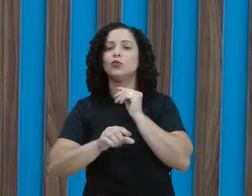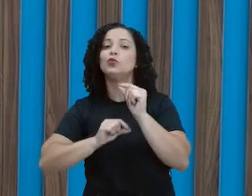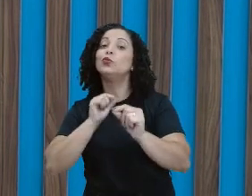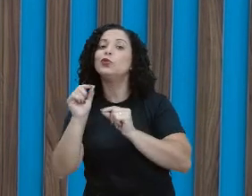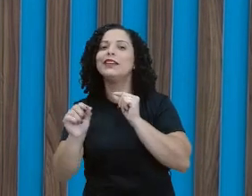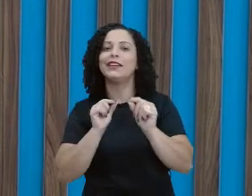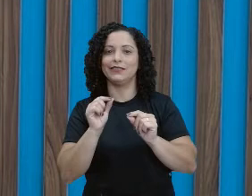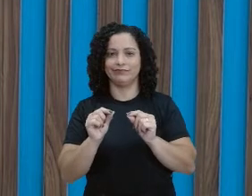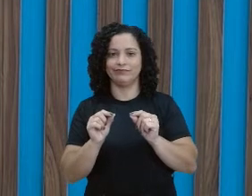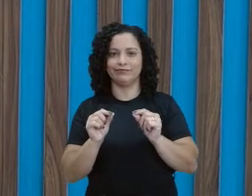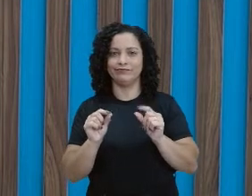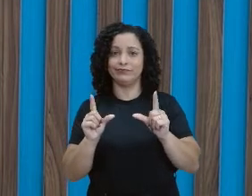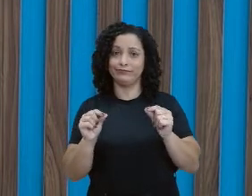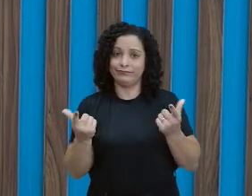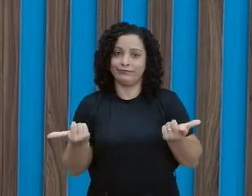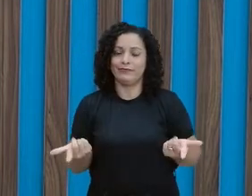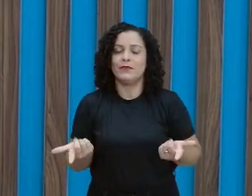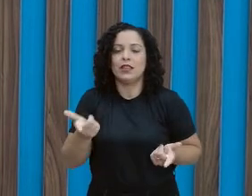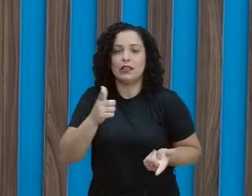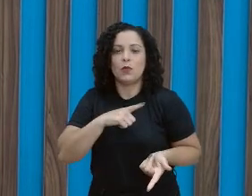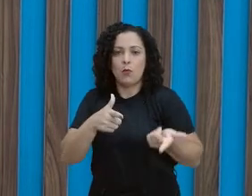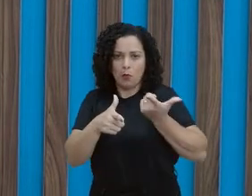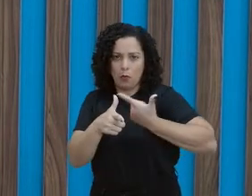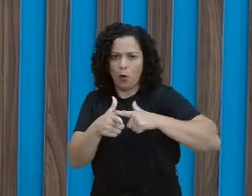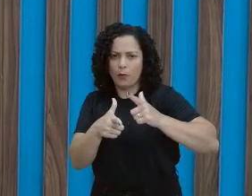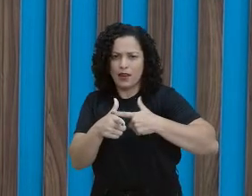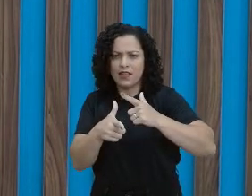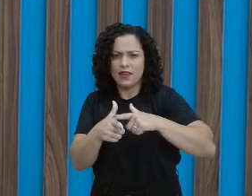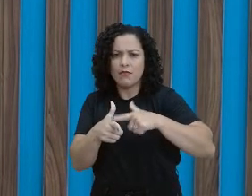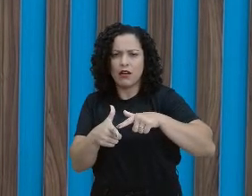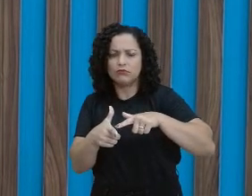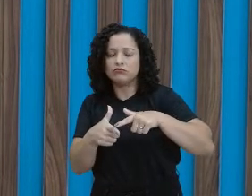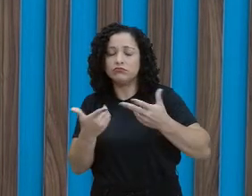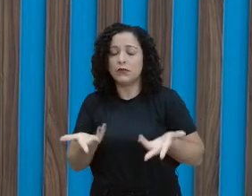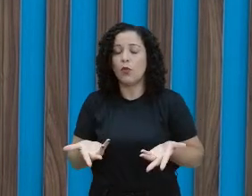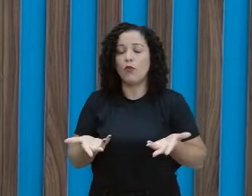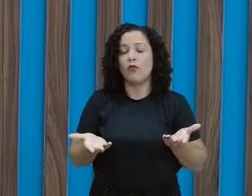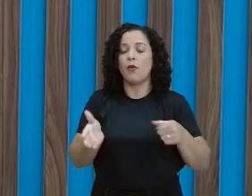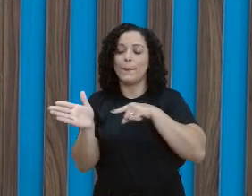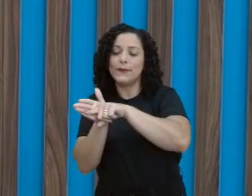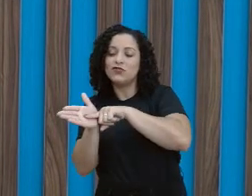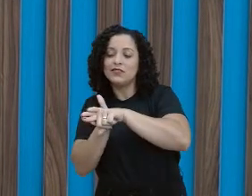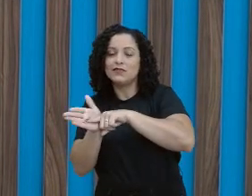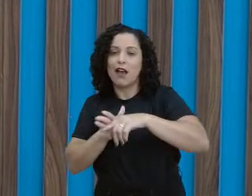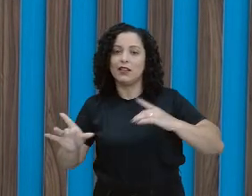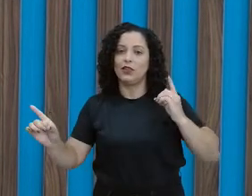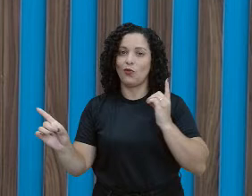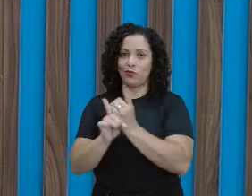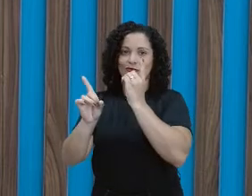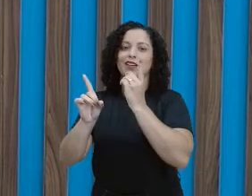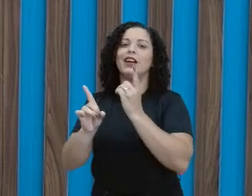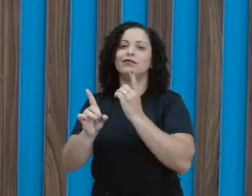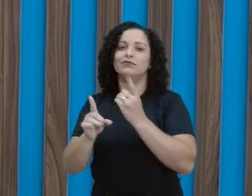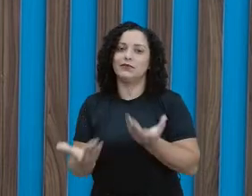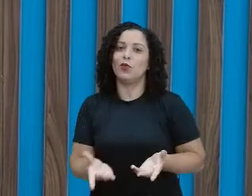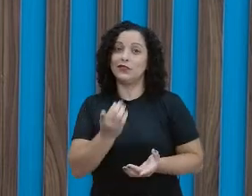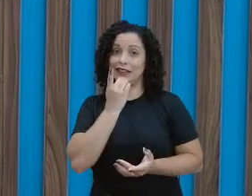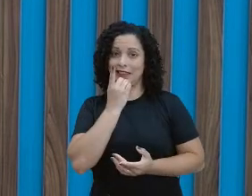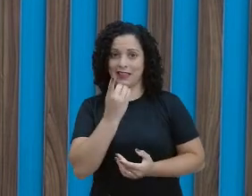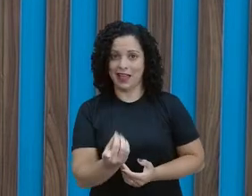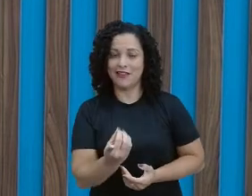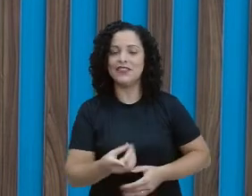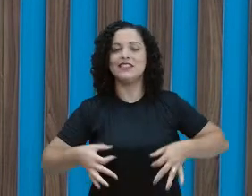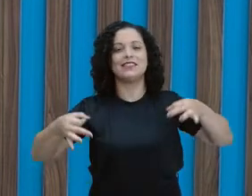descobrir. Então, a partir do problema, nós vamos chegar a pesquisar e chegar ao resultado final. Então, Darwin, com certeza,